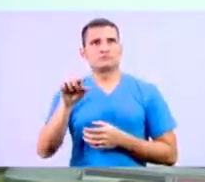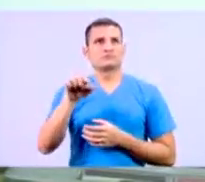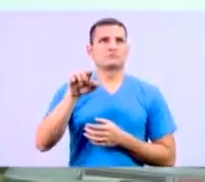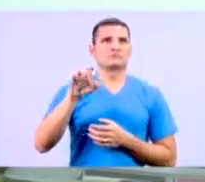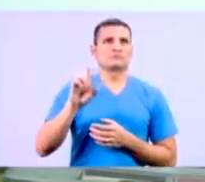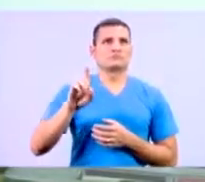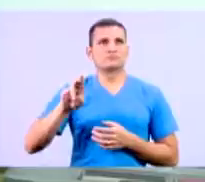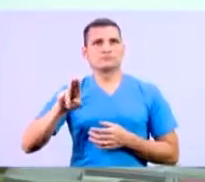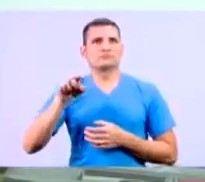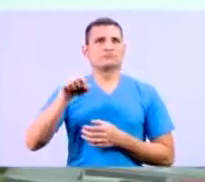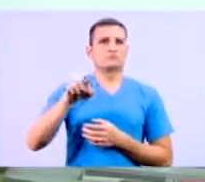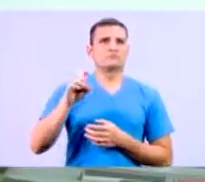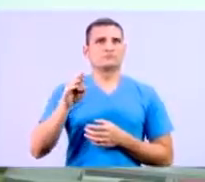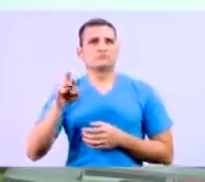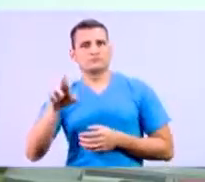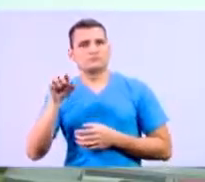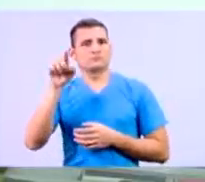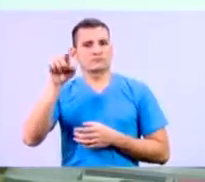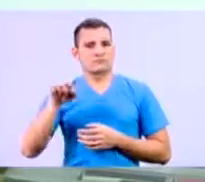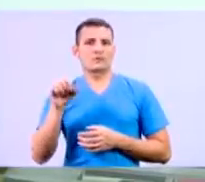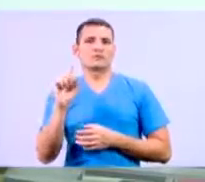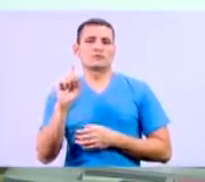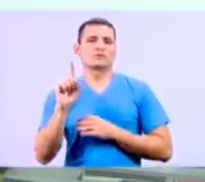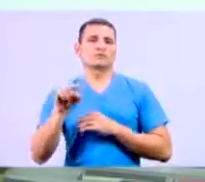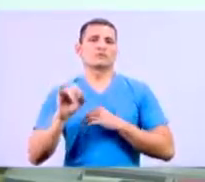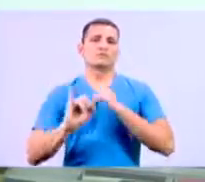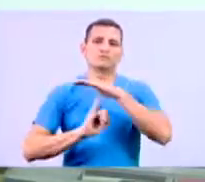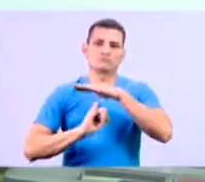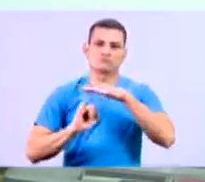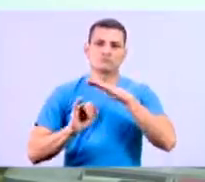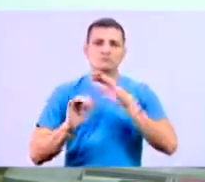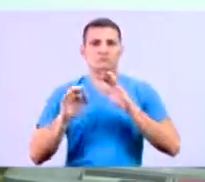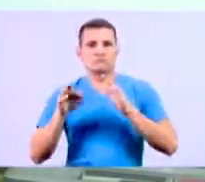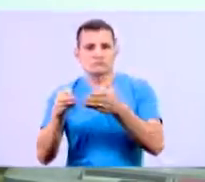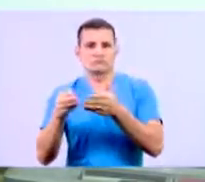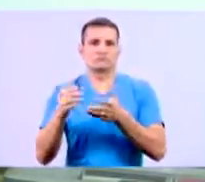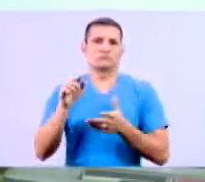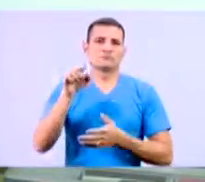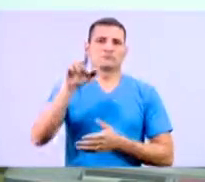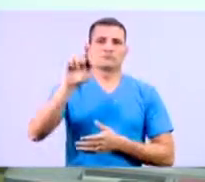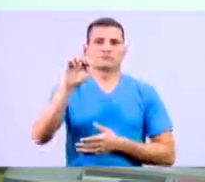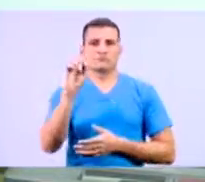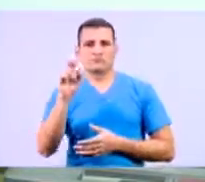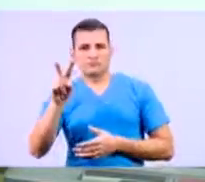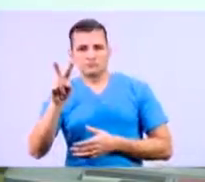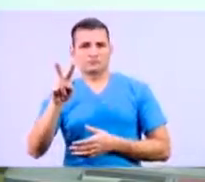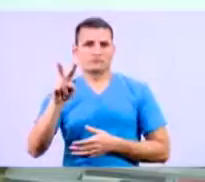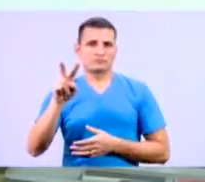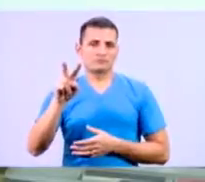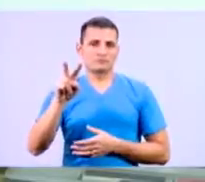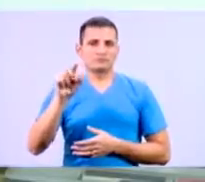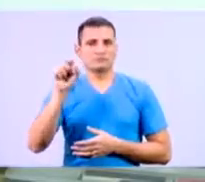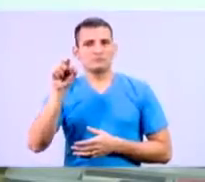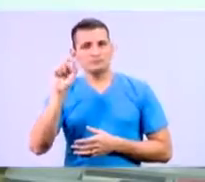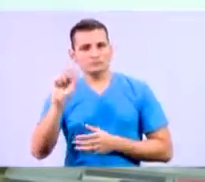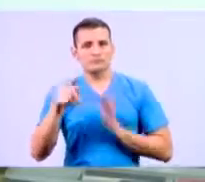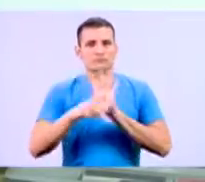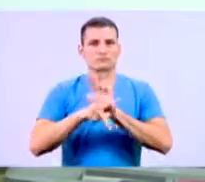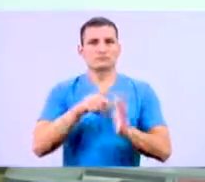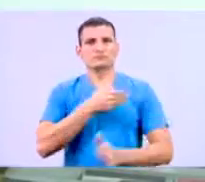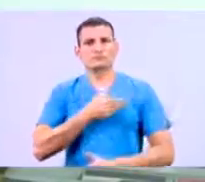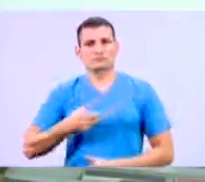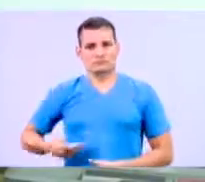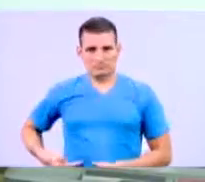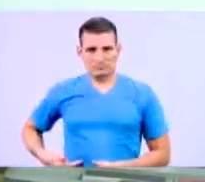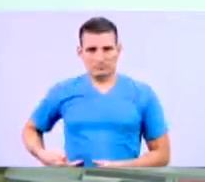.edu.br, nós estamos falando de entidades específicas. .gov.br, por exemplo, é a respeito de órgãos governamentais